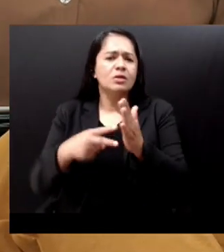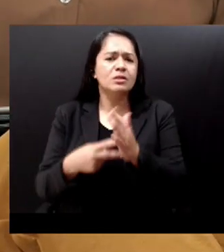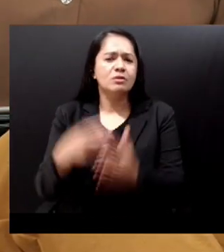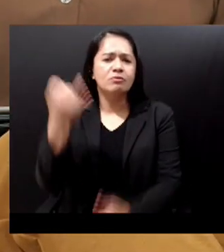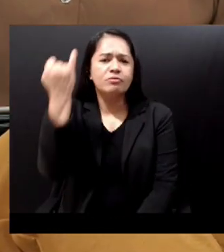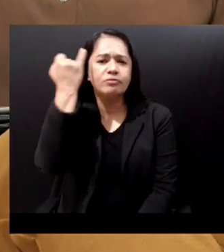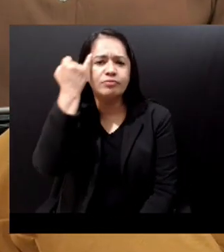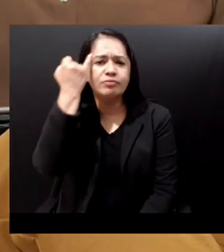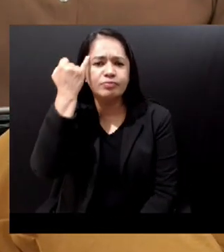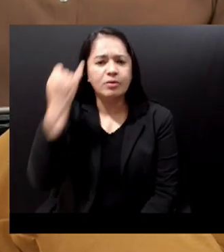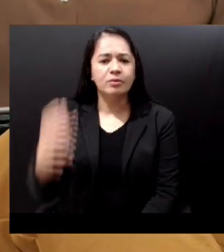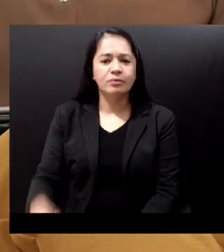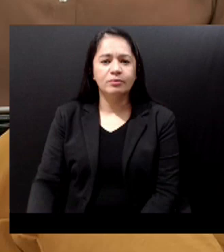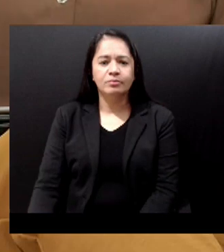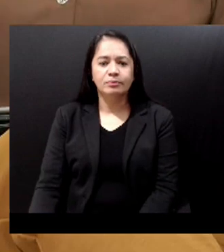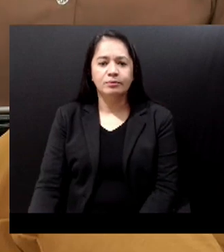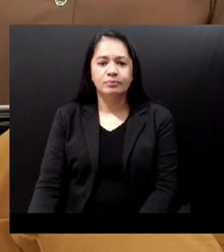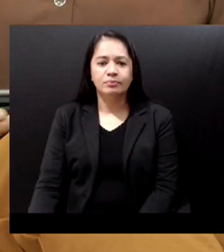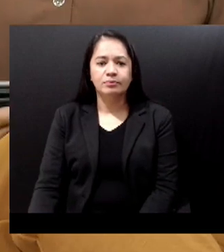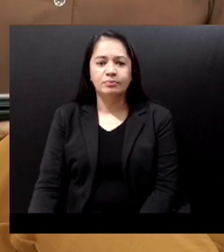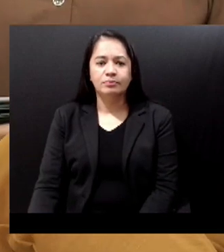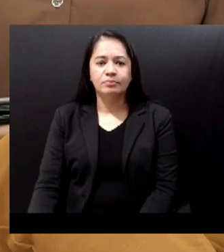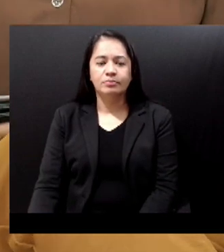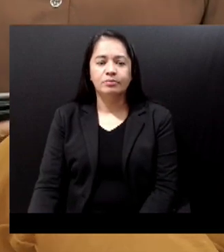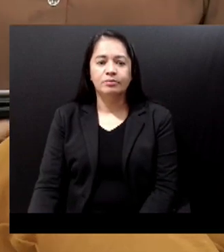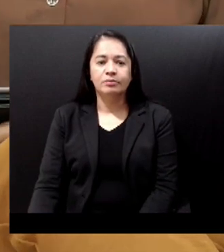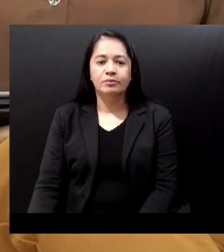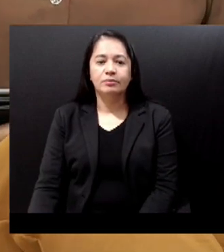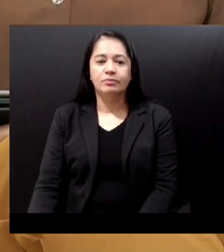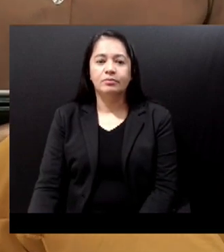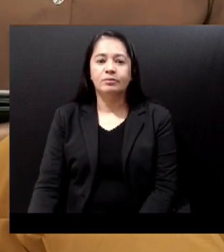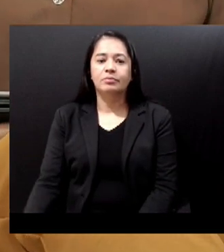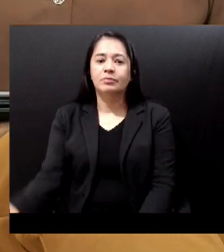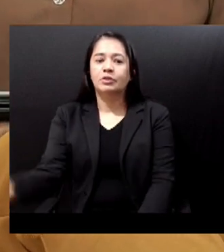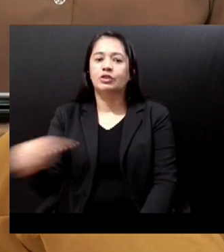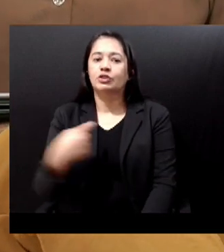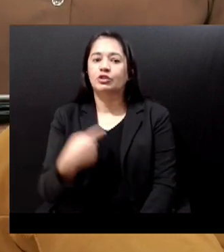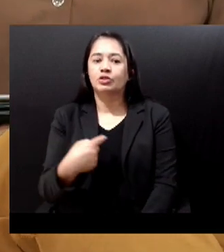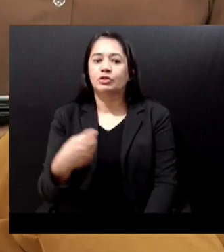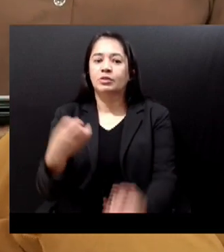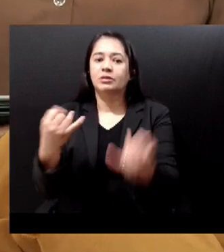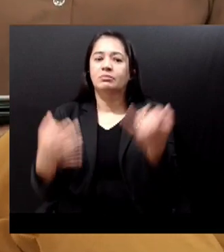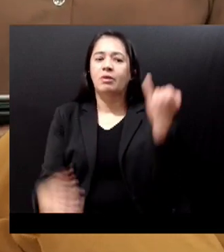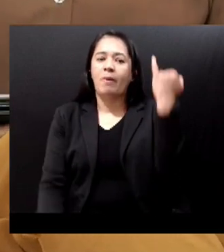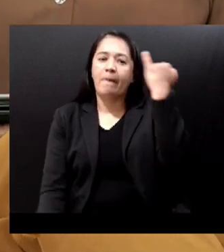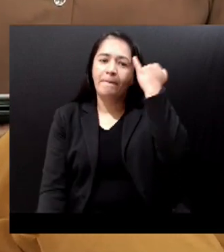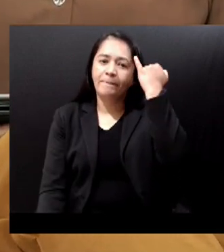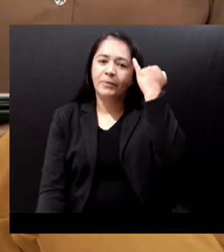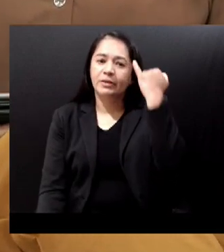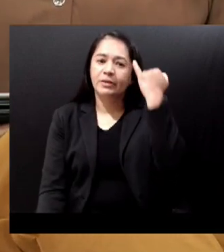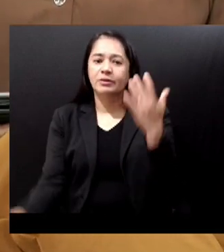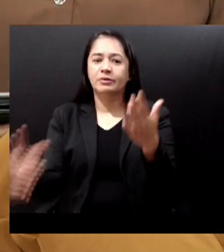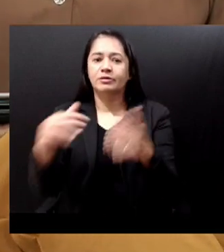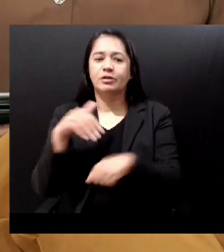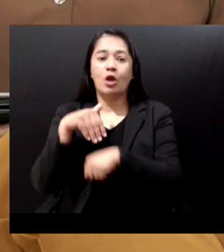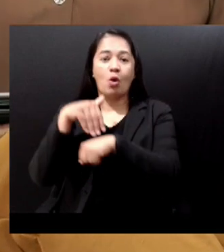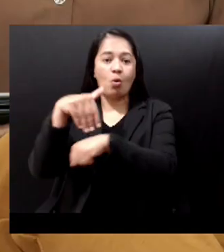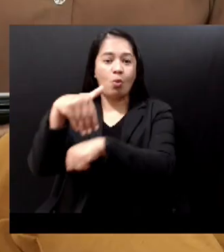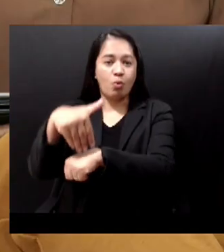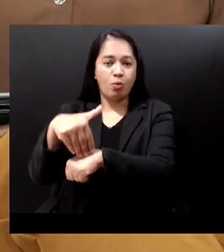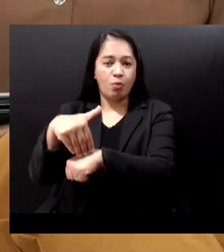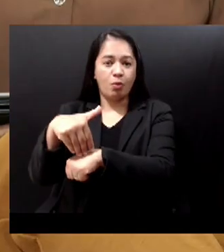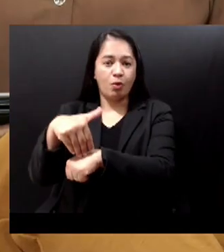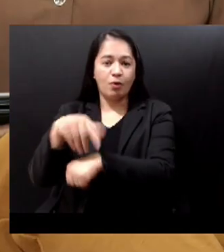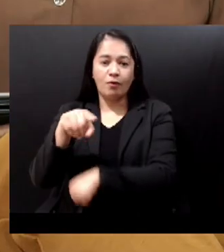que existe muito esse lugar que a gente coloca preguiça, num sentido culposo, de Sim. você tá